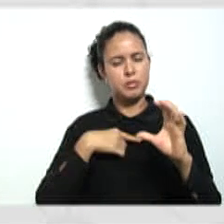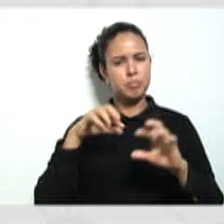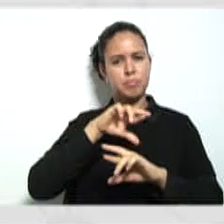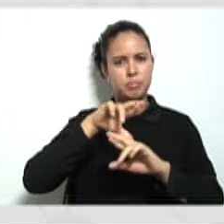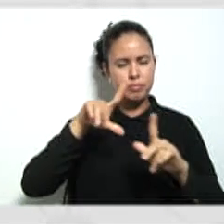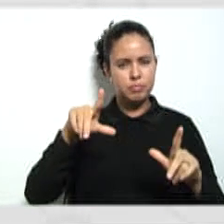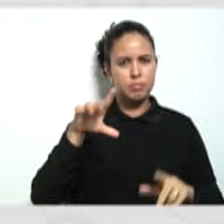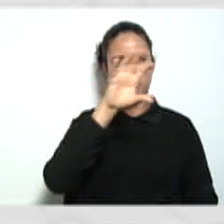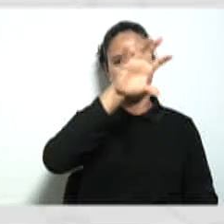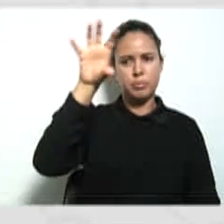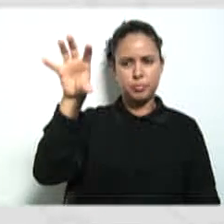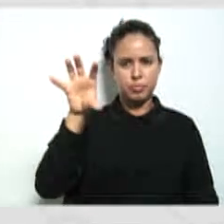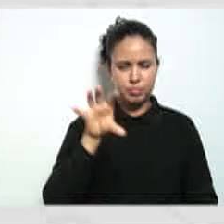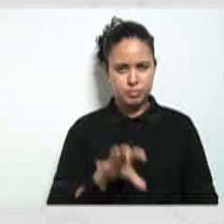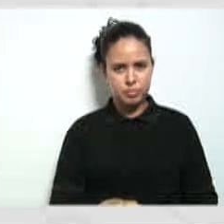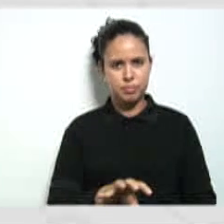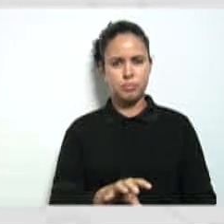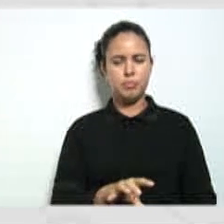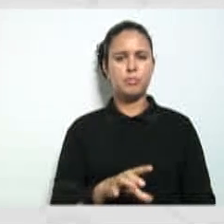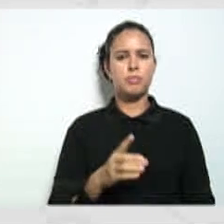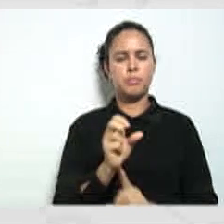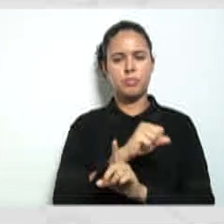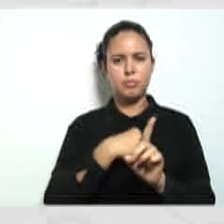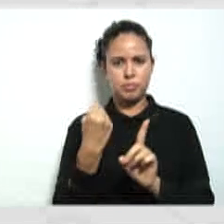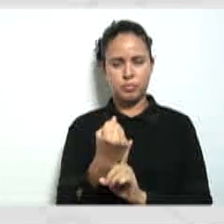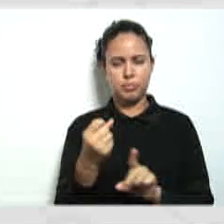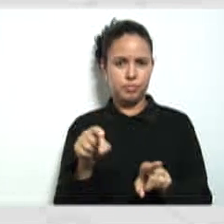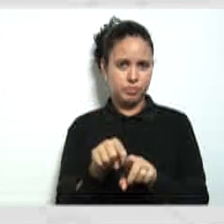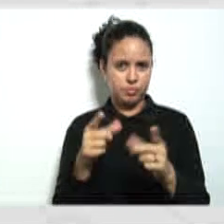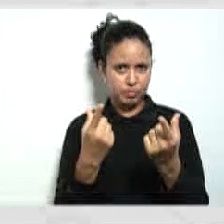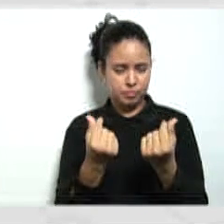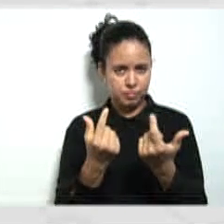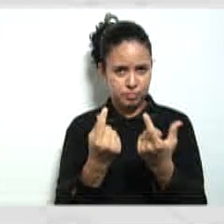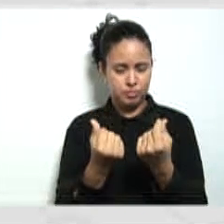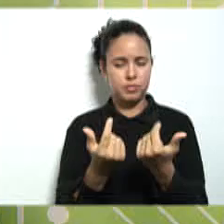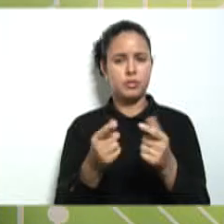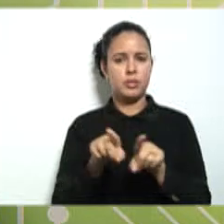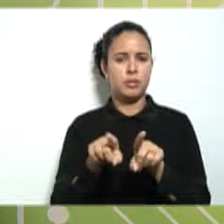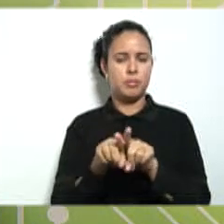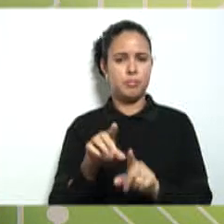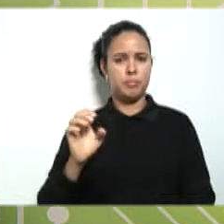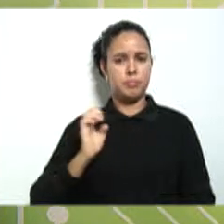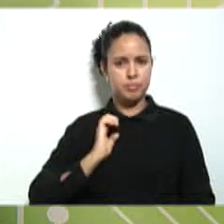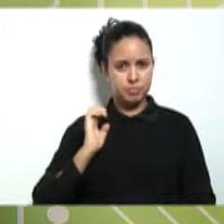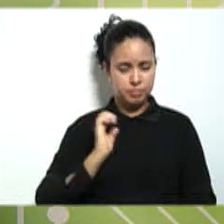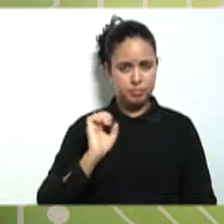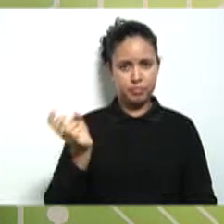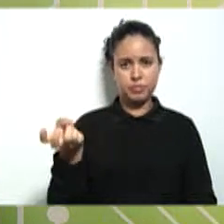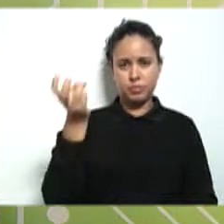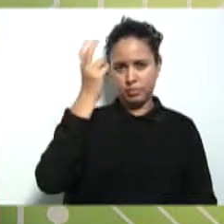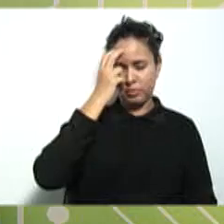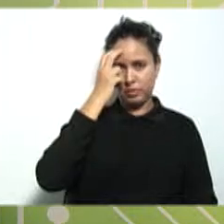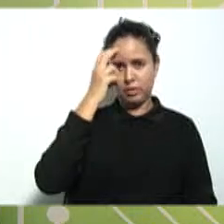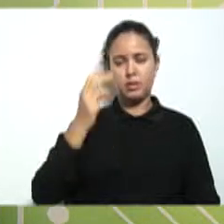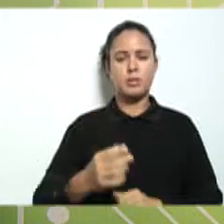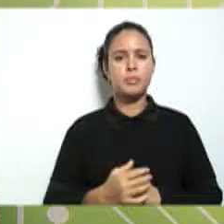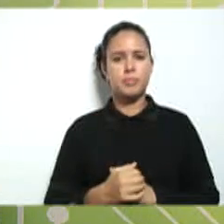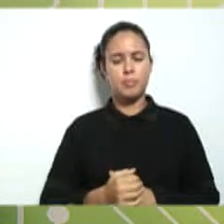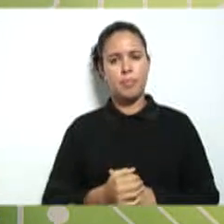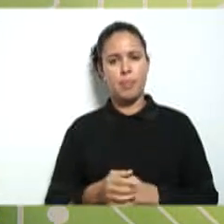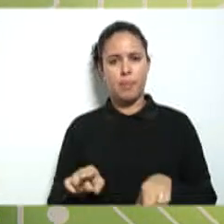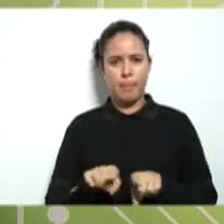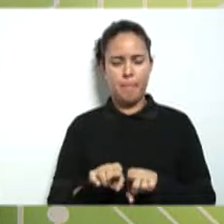quesitos social e econômico, e ao mesmo tempo enorme riqueza cultural. Tem uma questão anedota, assim, uma questão que é um pouco uma